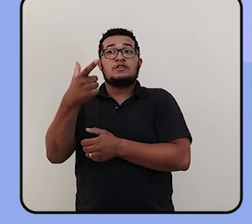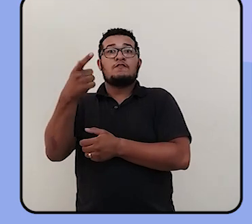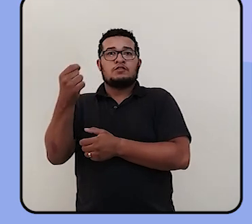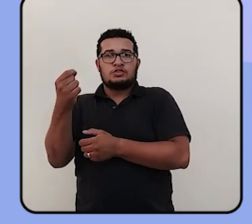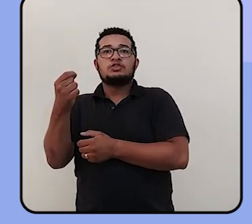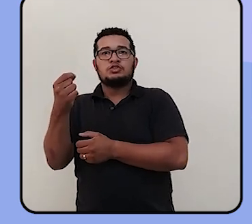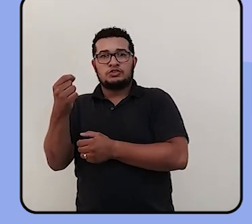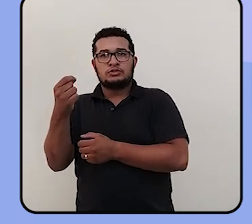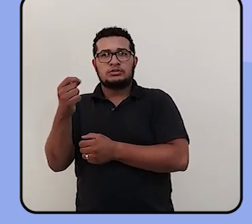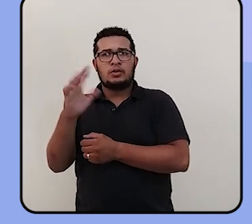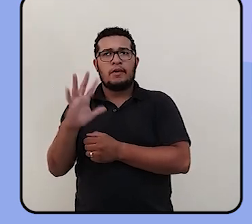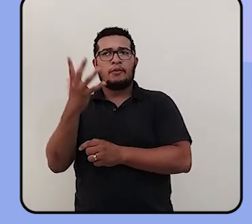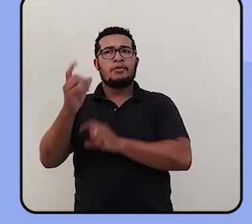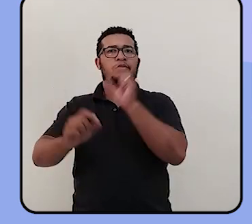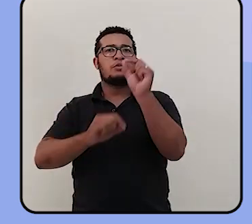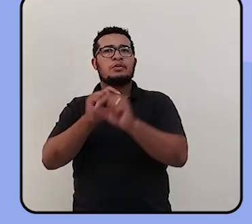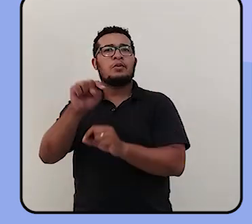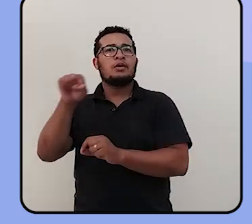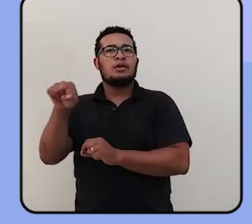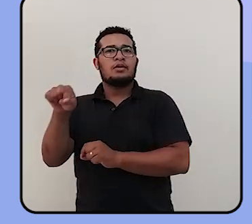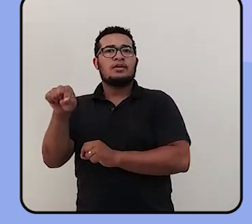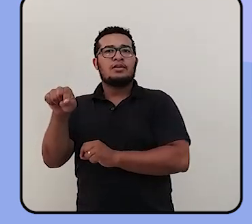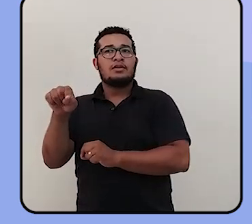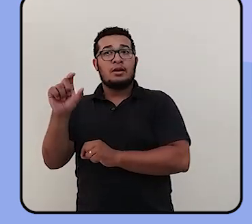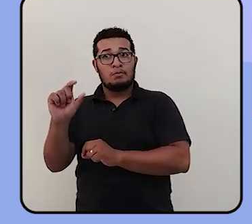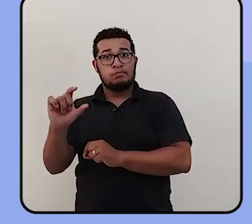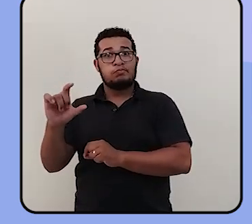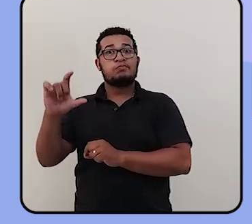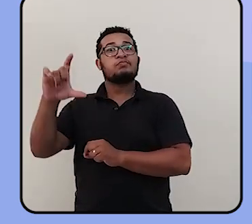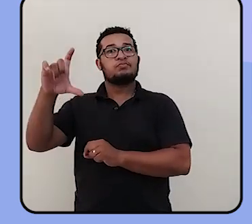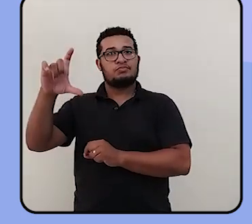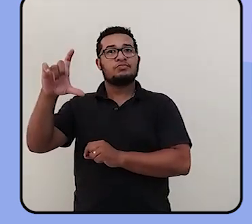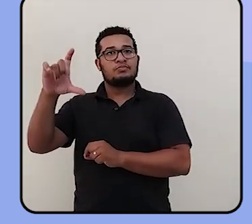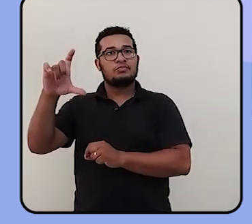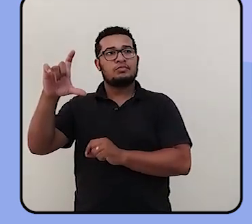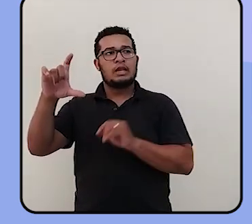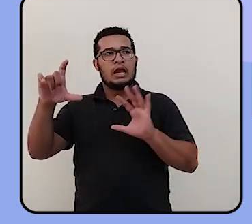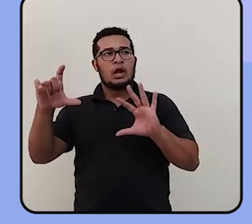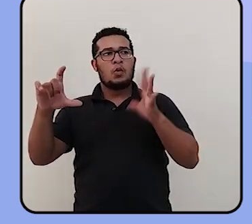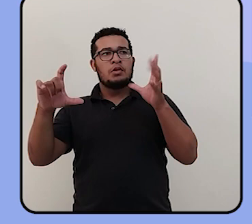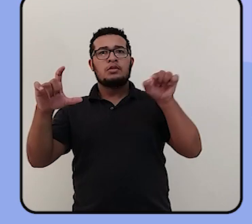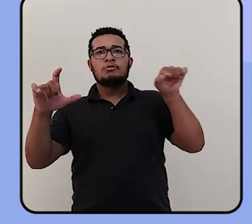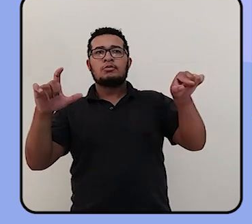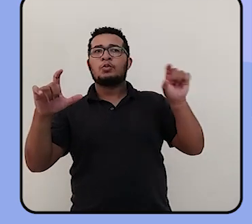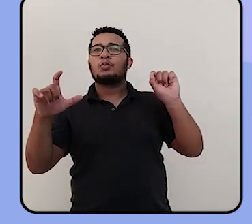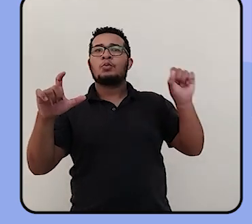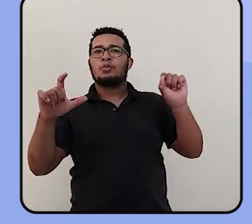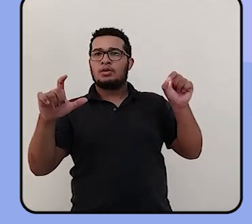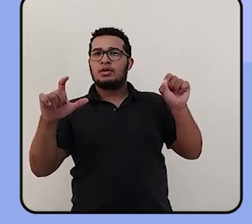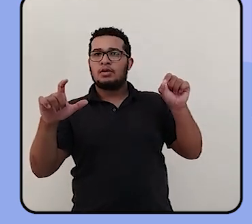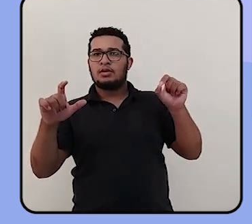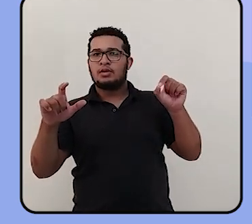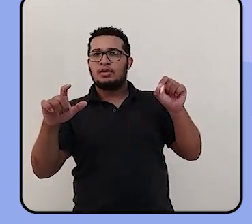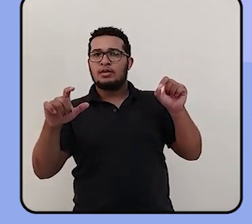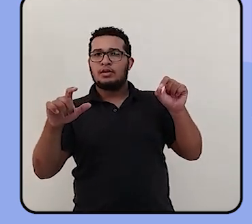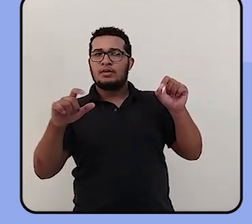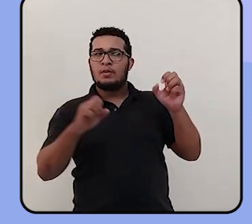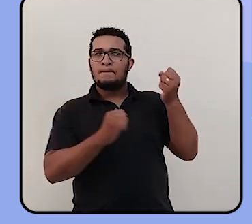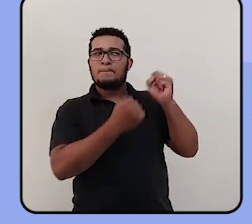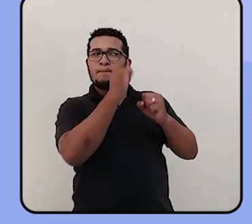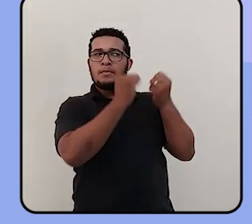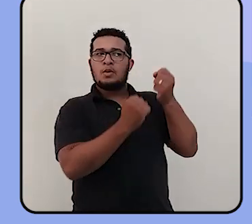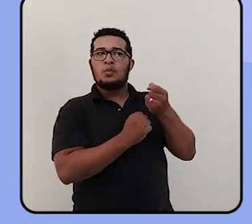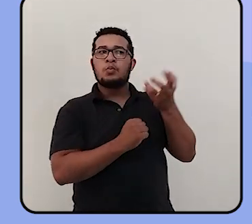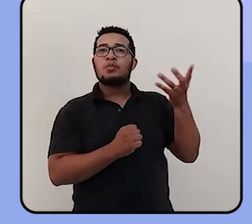peças depois. O que está acontecendo com essa quantidade, hein? Está aumentando. E o que será que vai acontecer aqui com o número